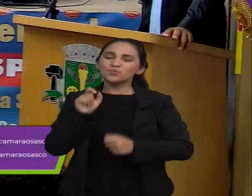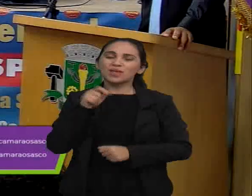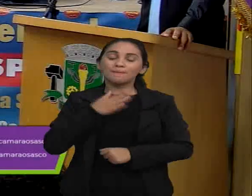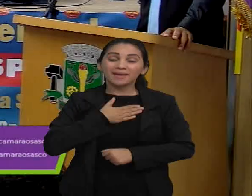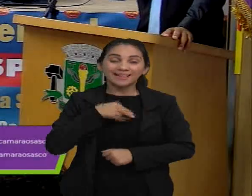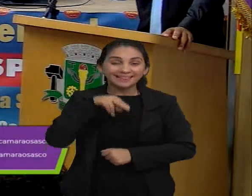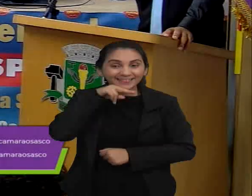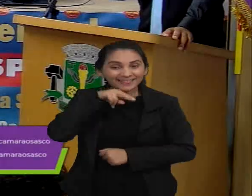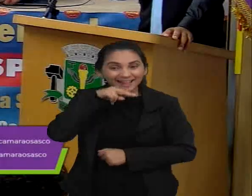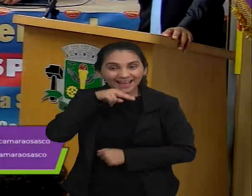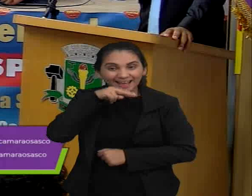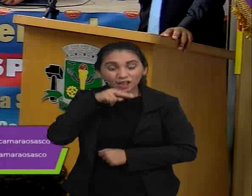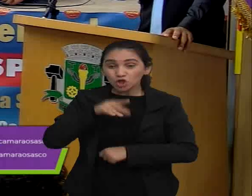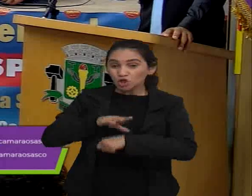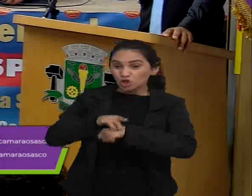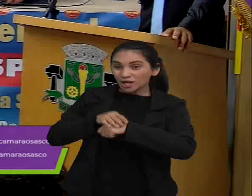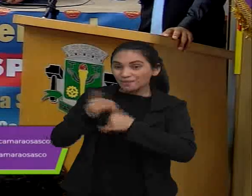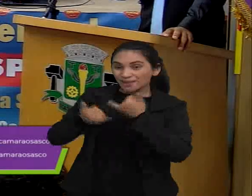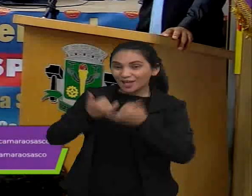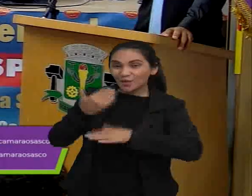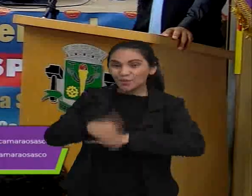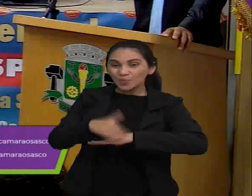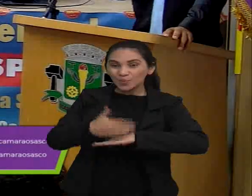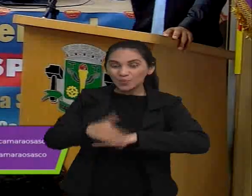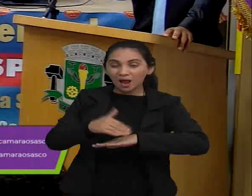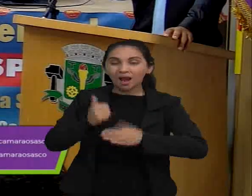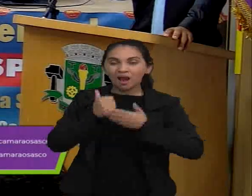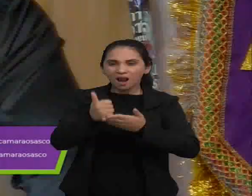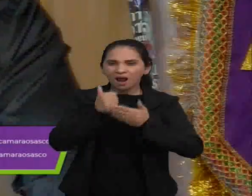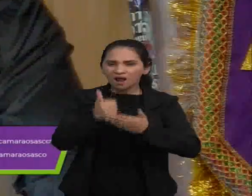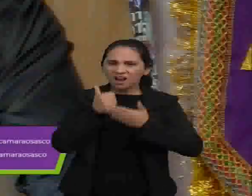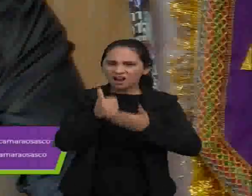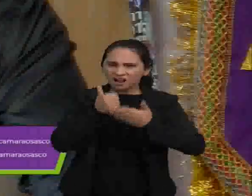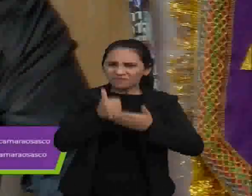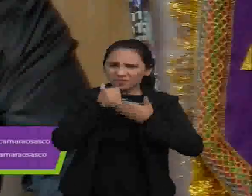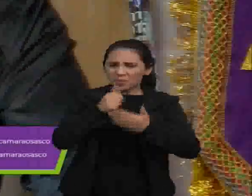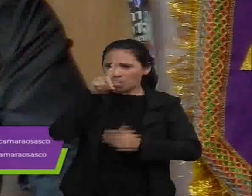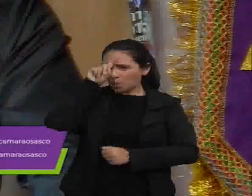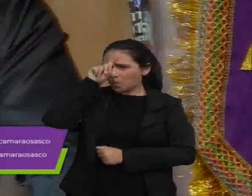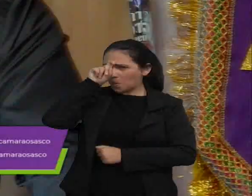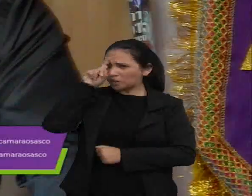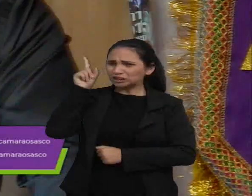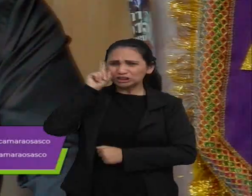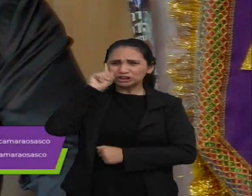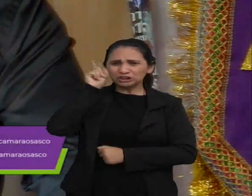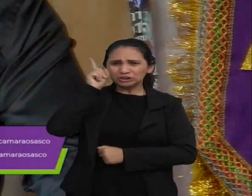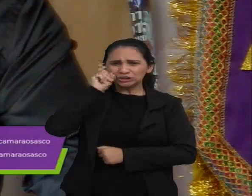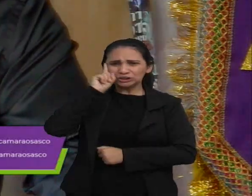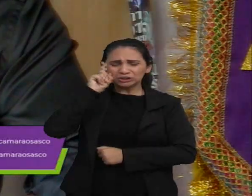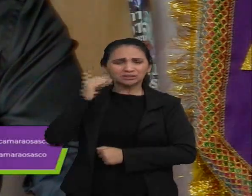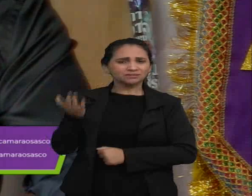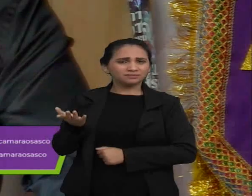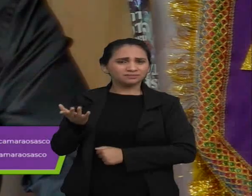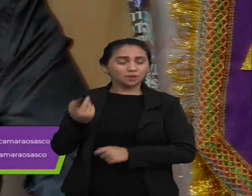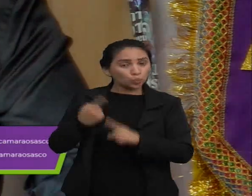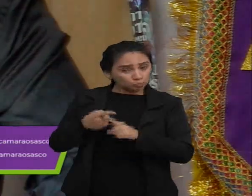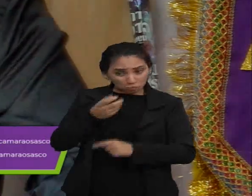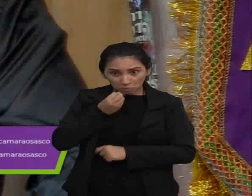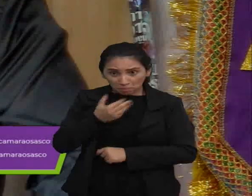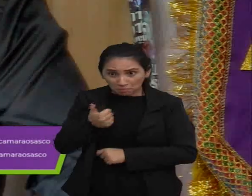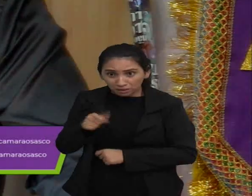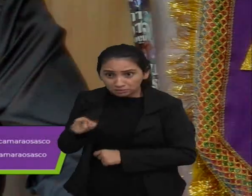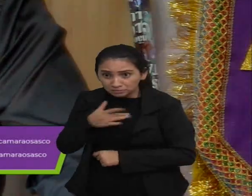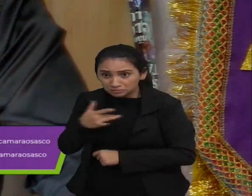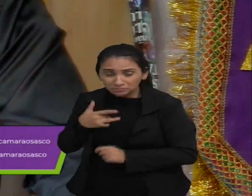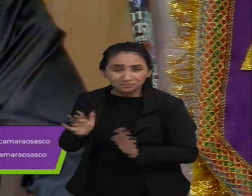neto não fica mais doente brincando na rua que eu não tenho que levar ele no médico e quando tem médico o médico fala que ele está com